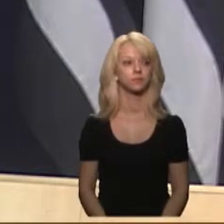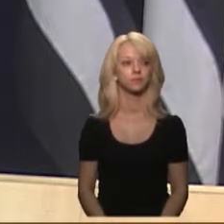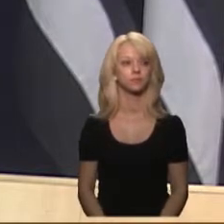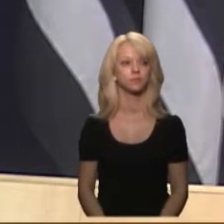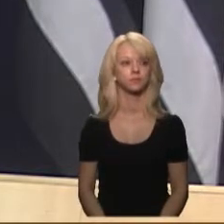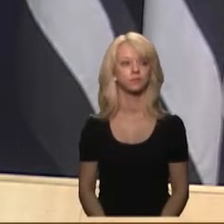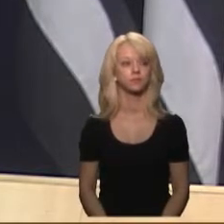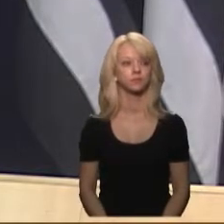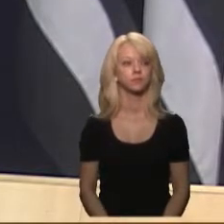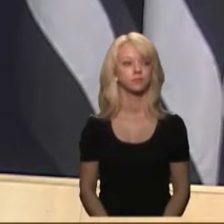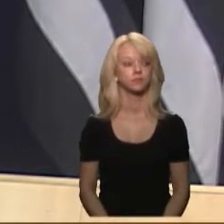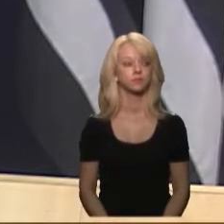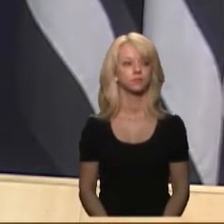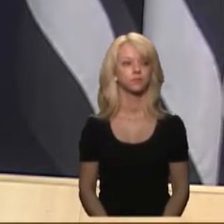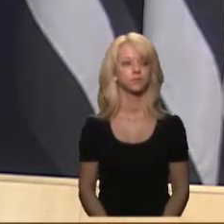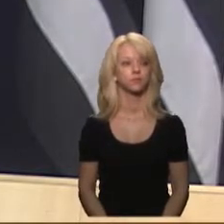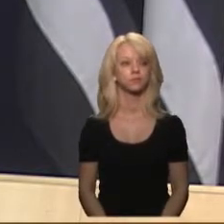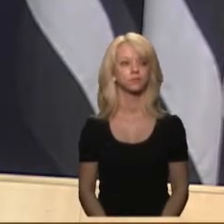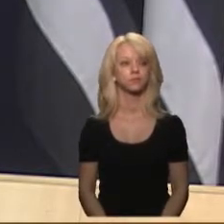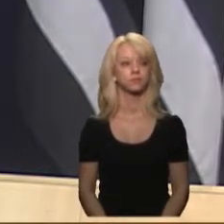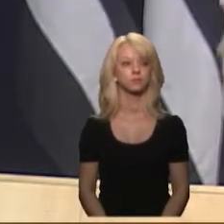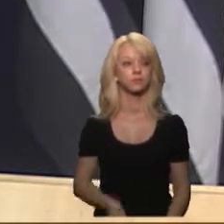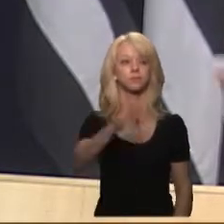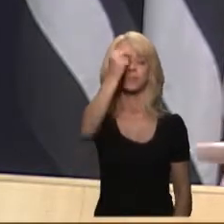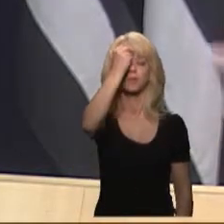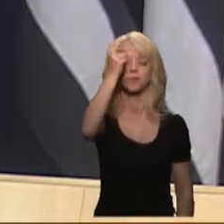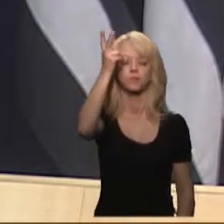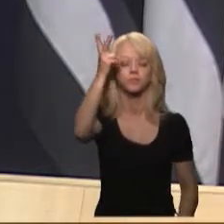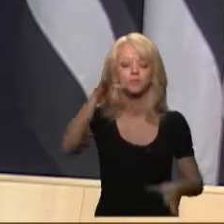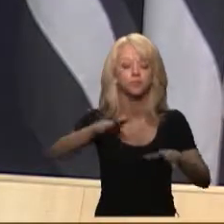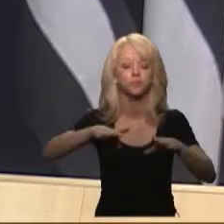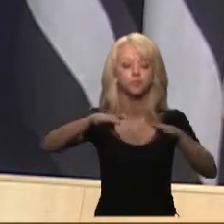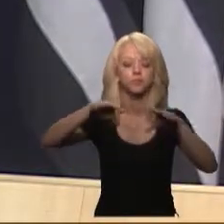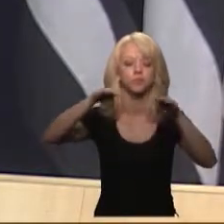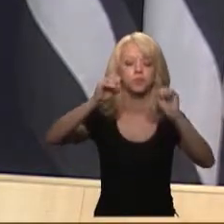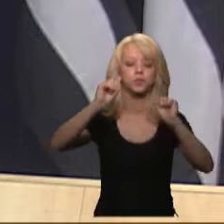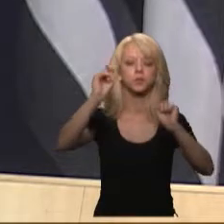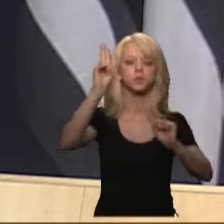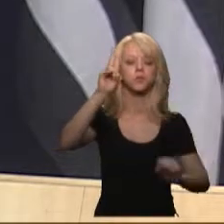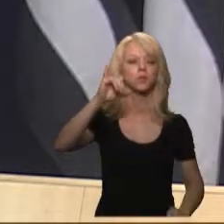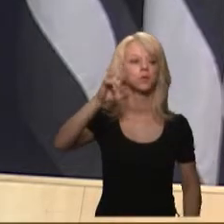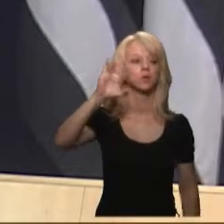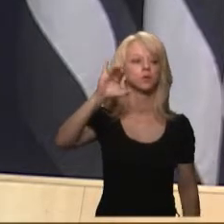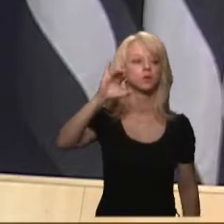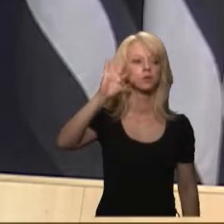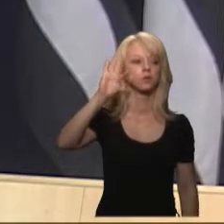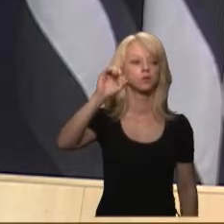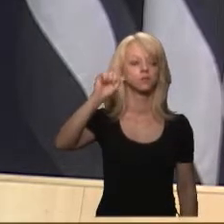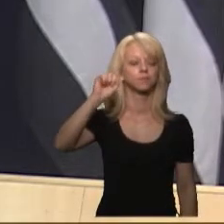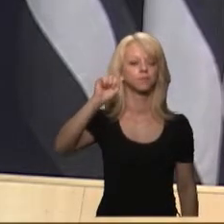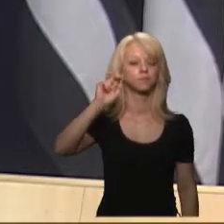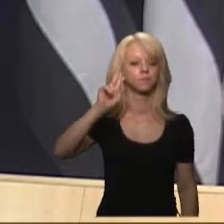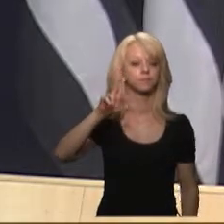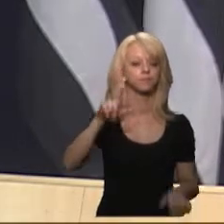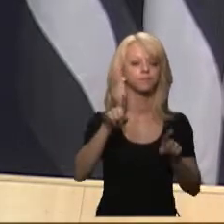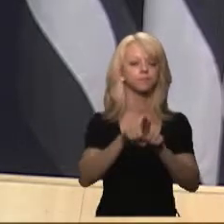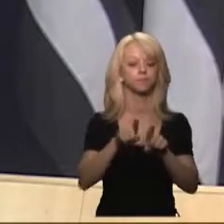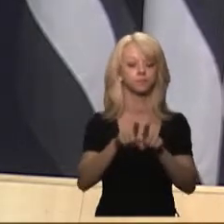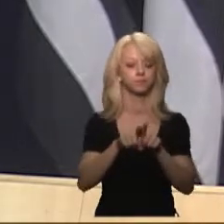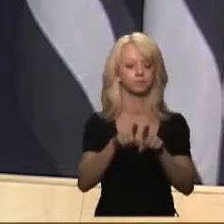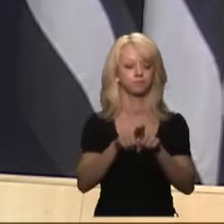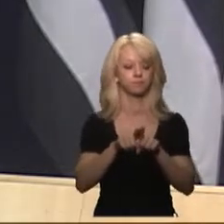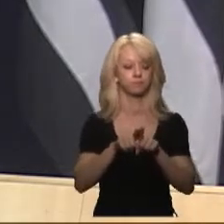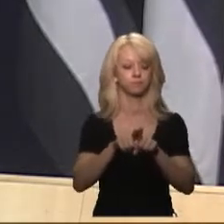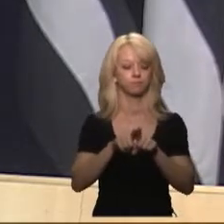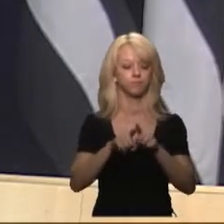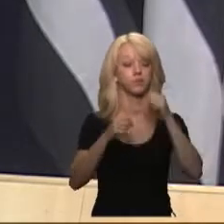caso são órgãos públicos, fazem contratações de empresas para fazer os concursos públicos. Mas esses concursos têm sim